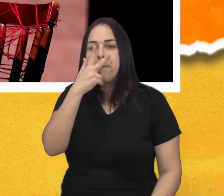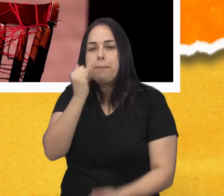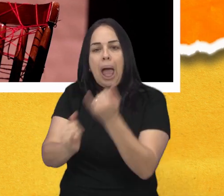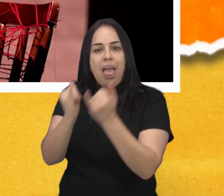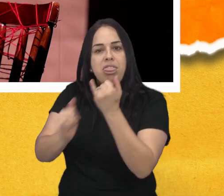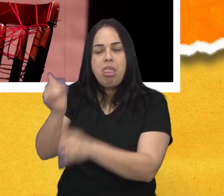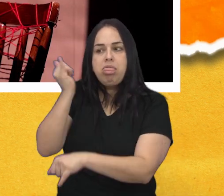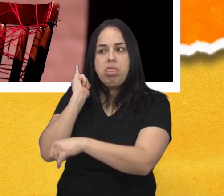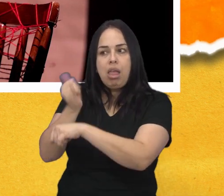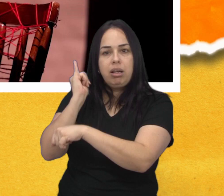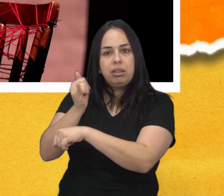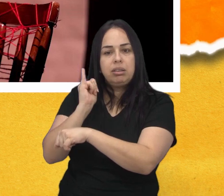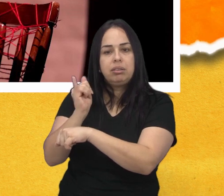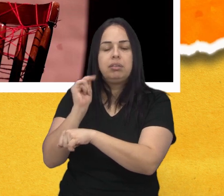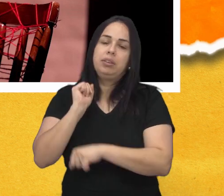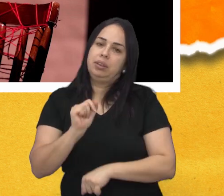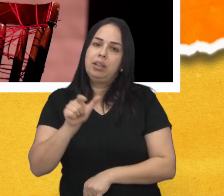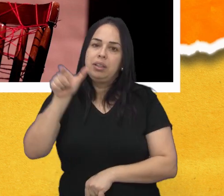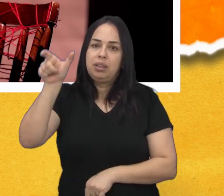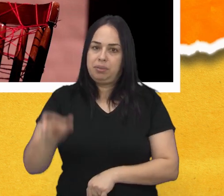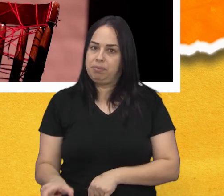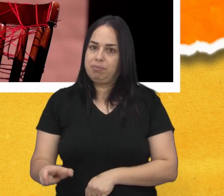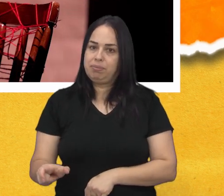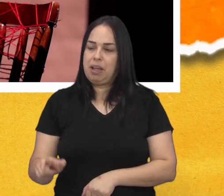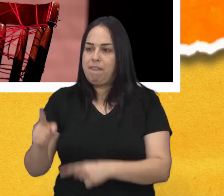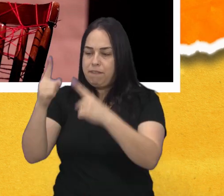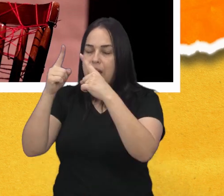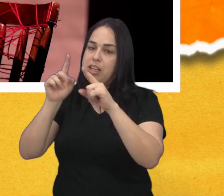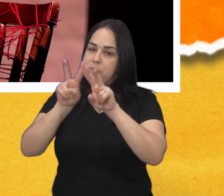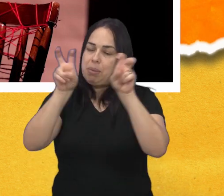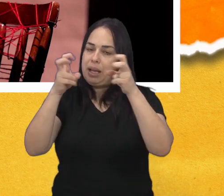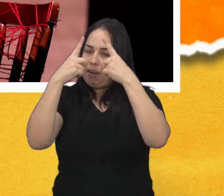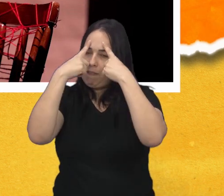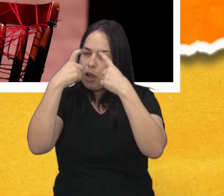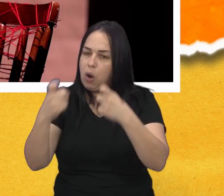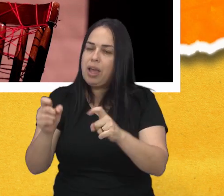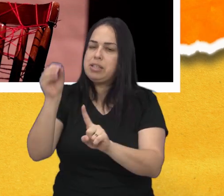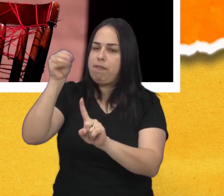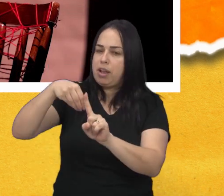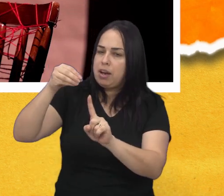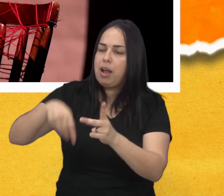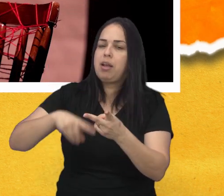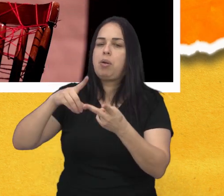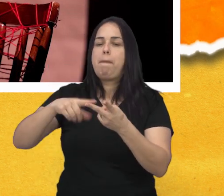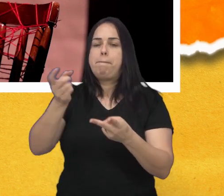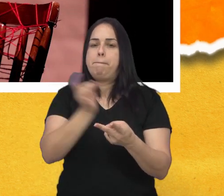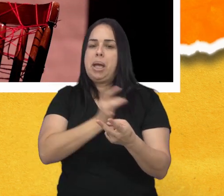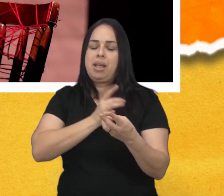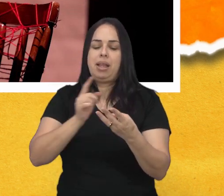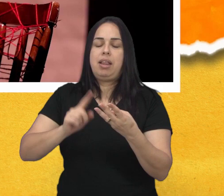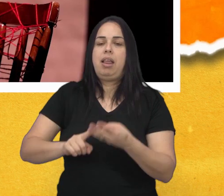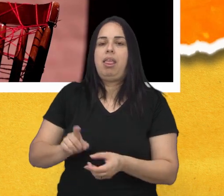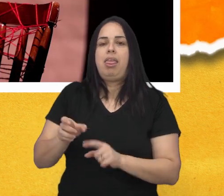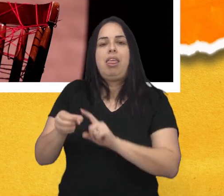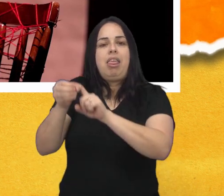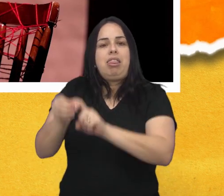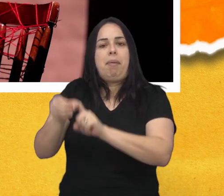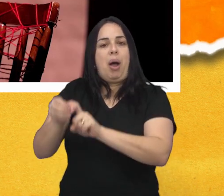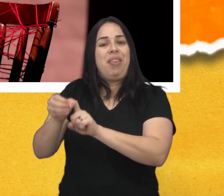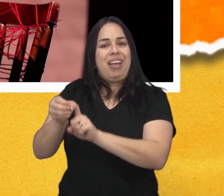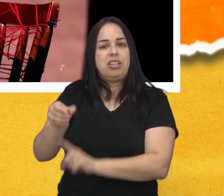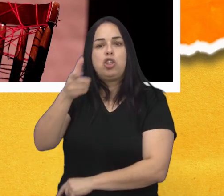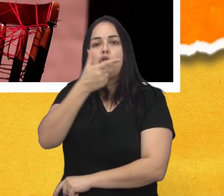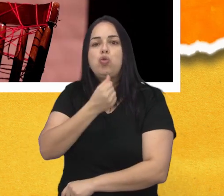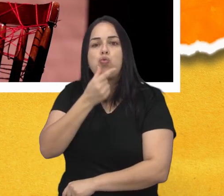documentário cênico, mostra a relação direta entre violência, virilidade, medo, patriarcado e dependência de